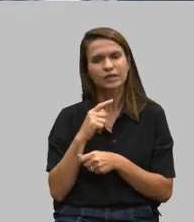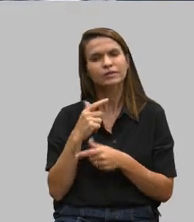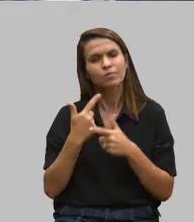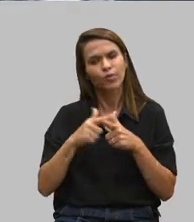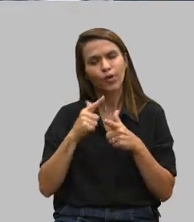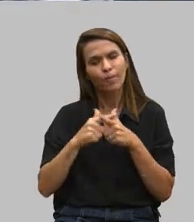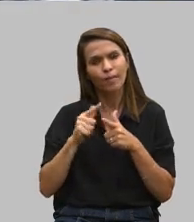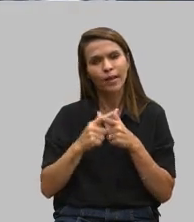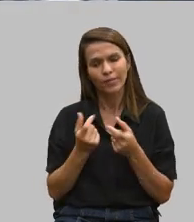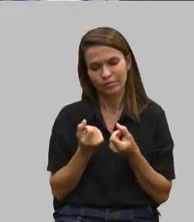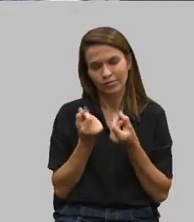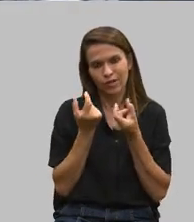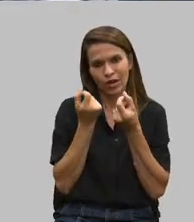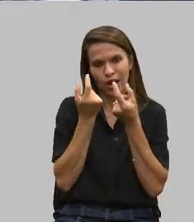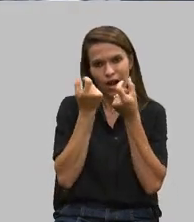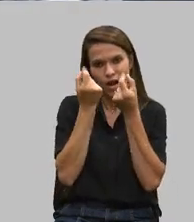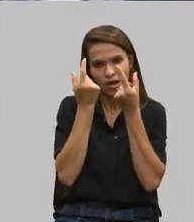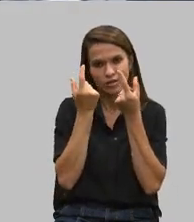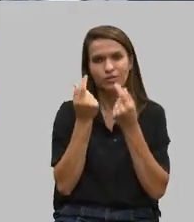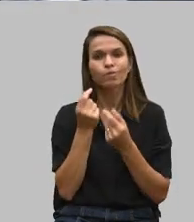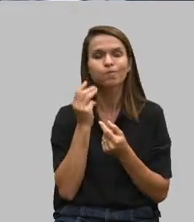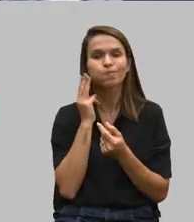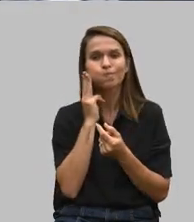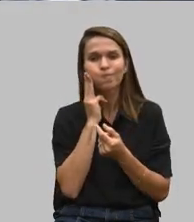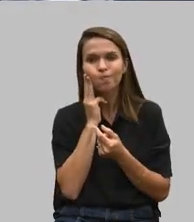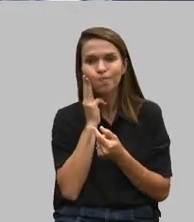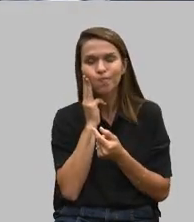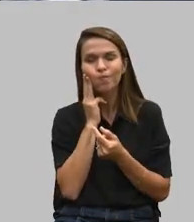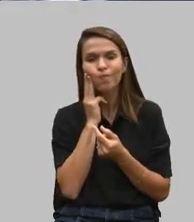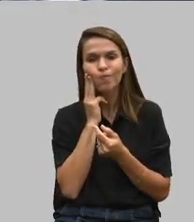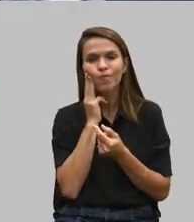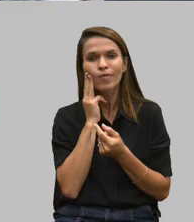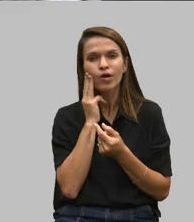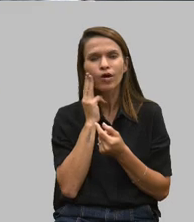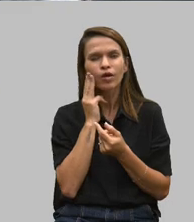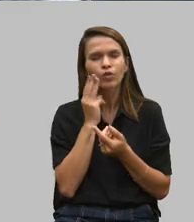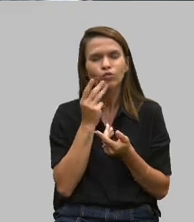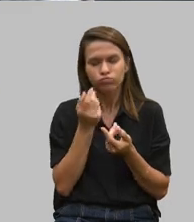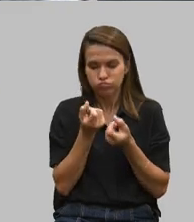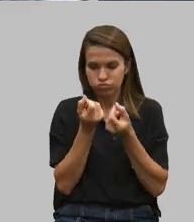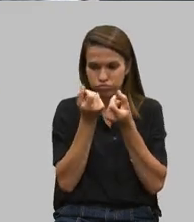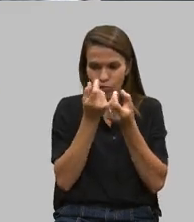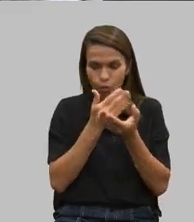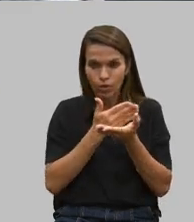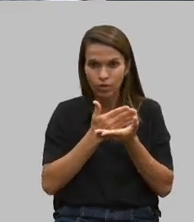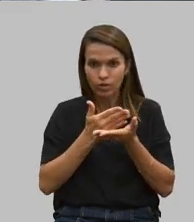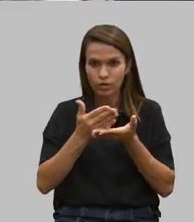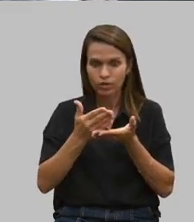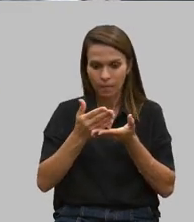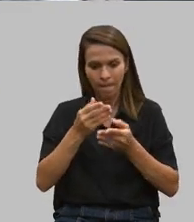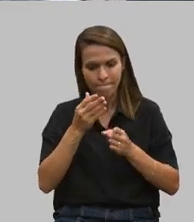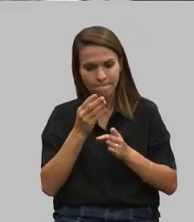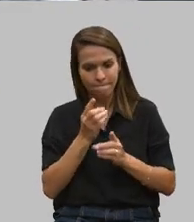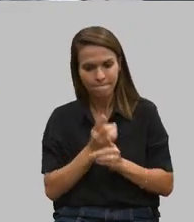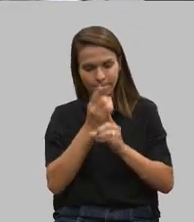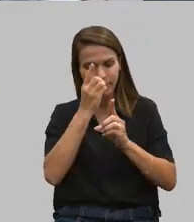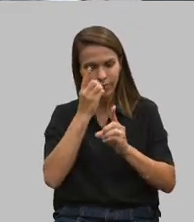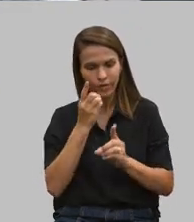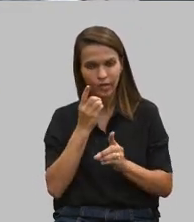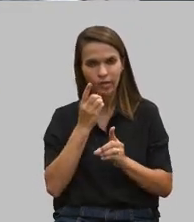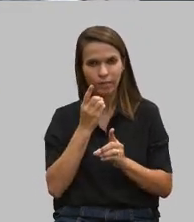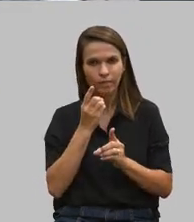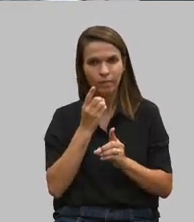mama porque quando o câncer de mama ele no início ele é diagnosticado a